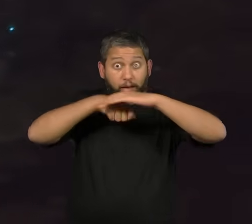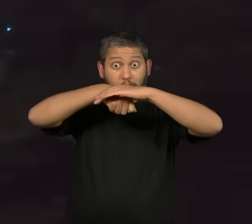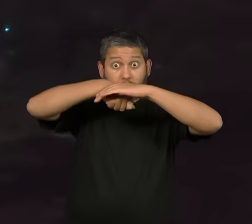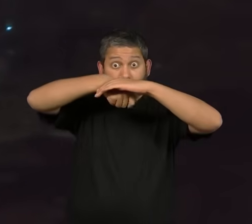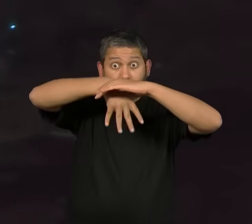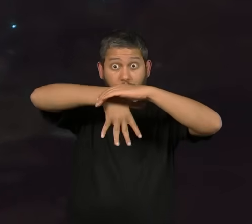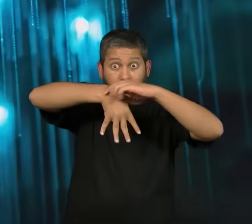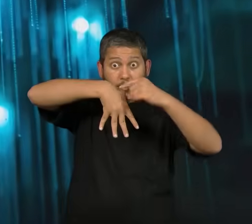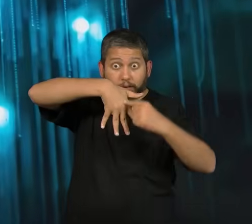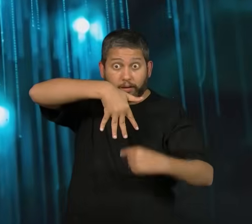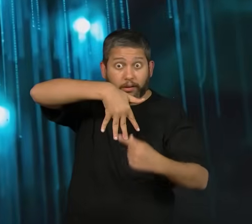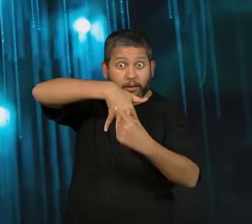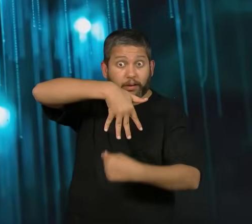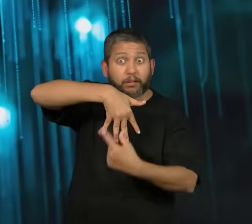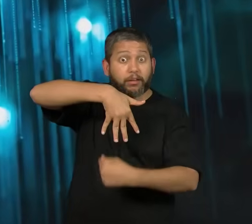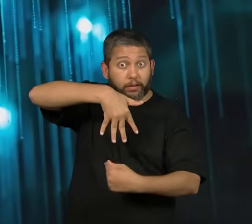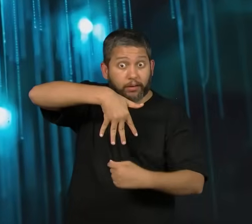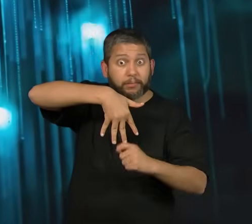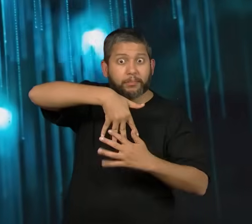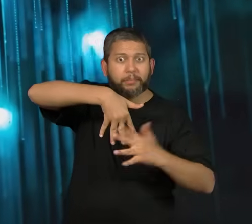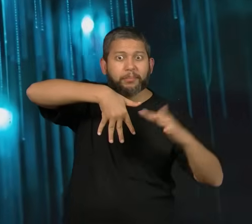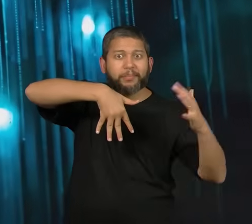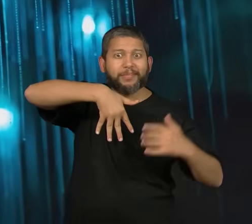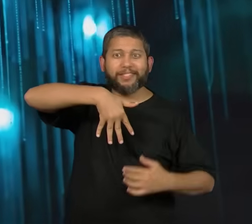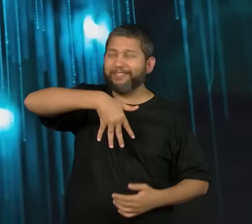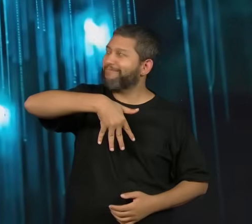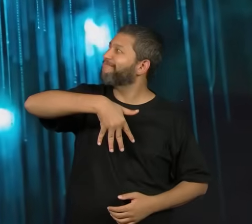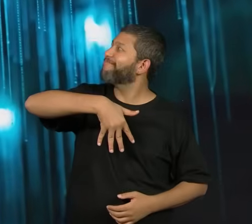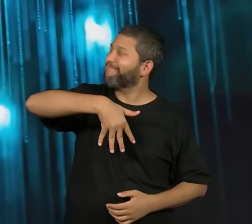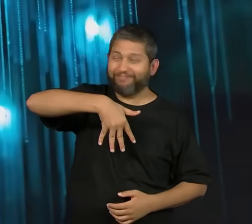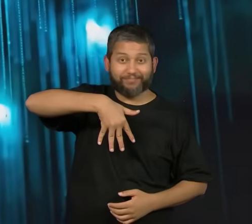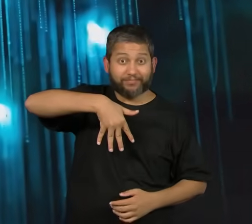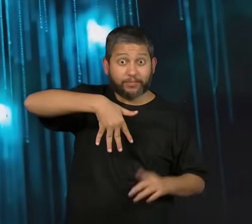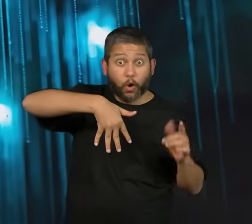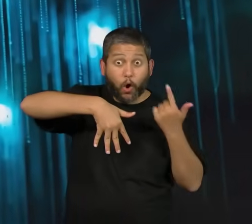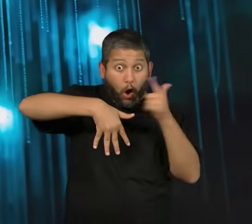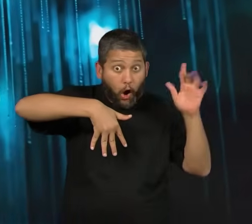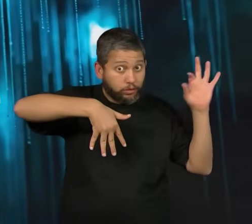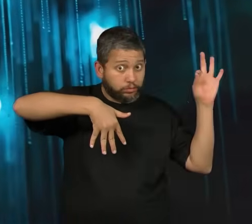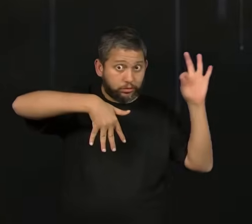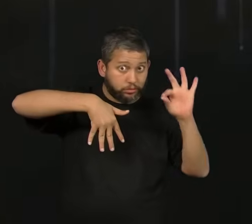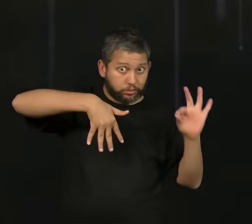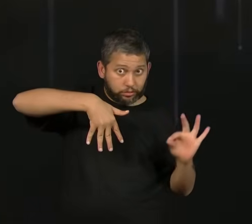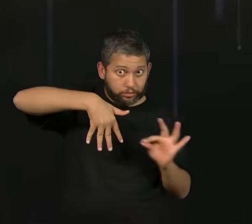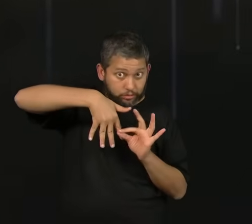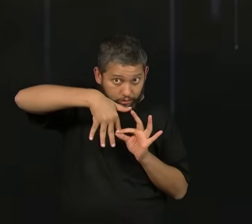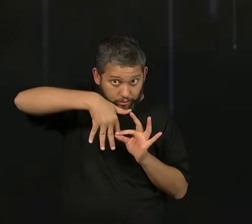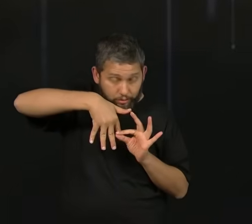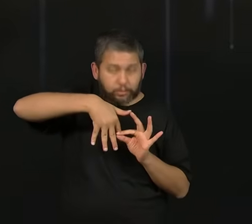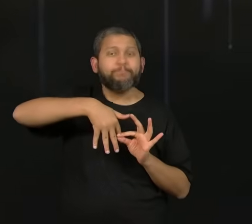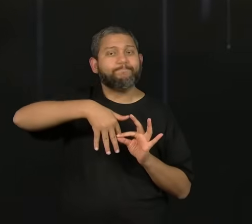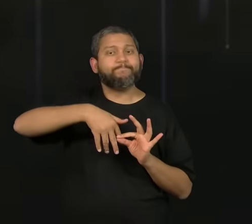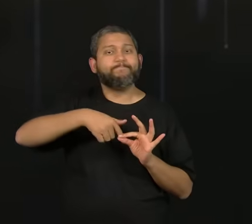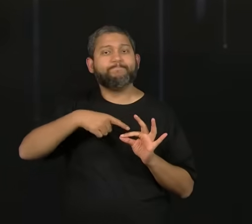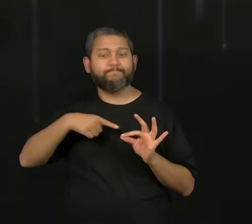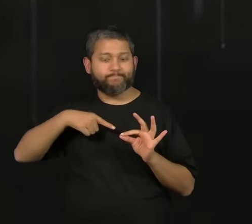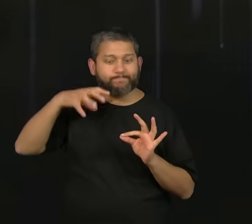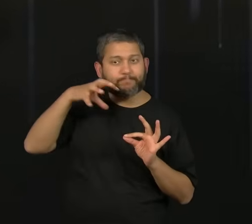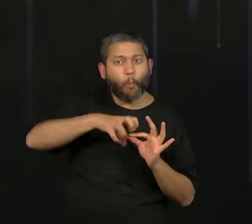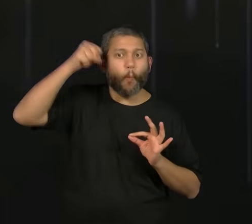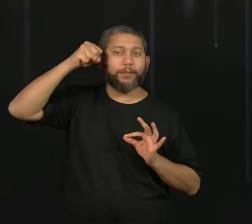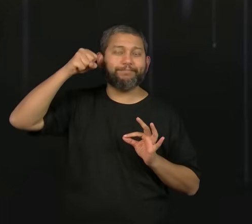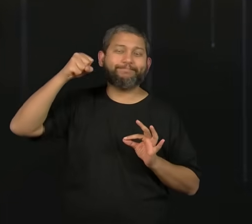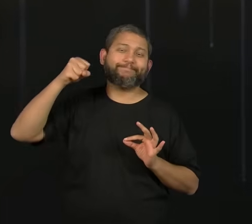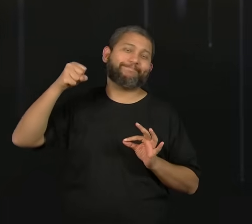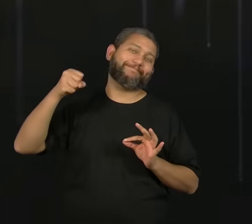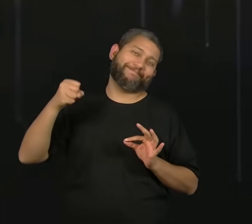também bioluminescentes. Essa luz toda atrai outros insetos, como moscas e mosquitos, que servem